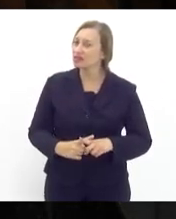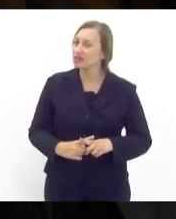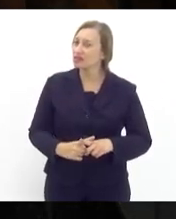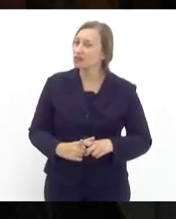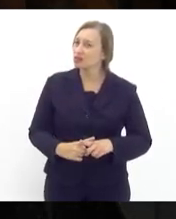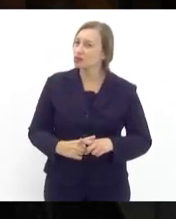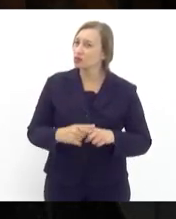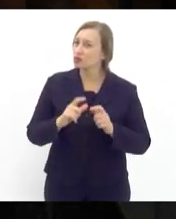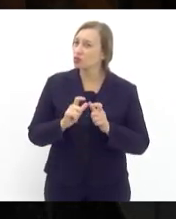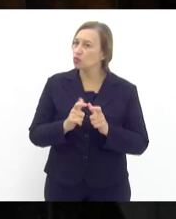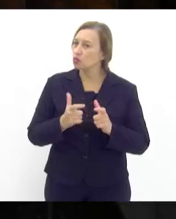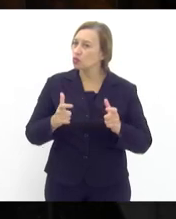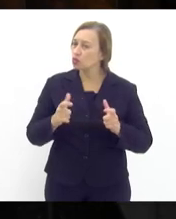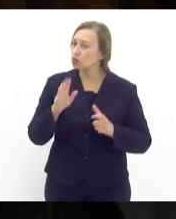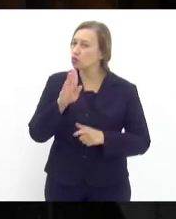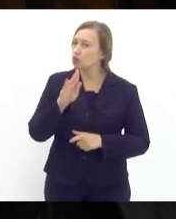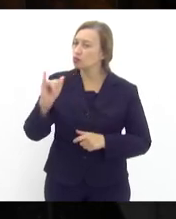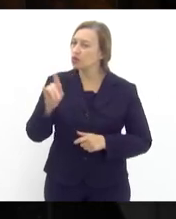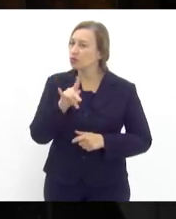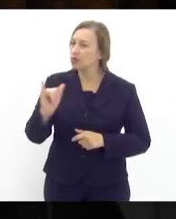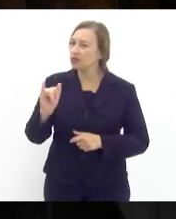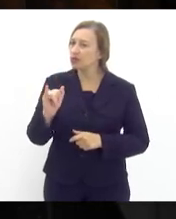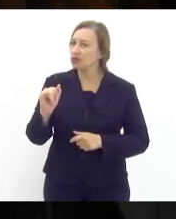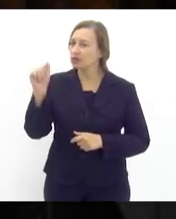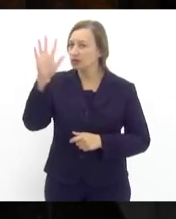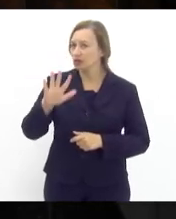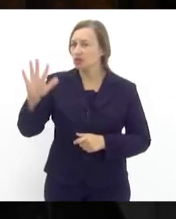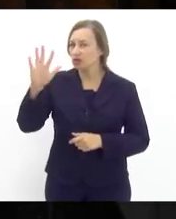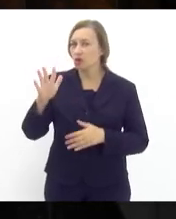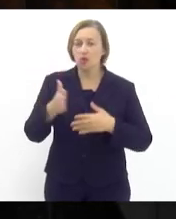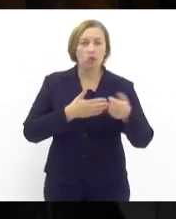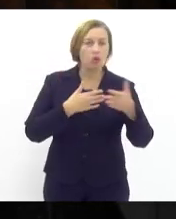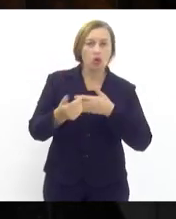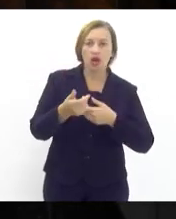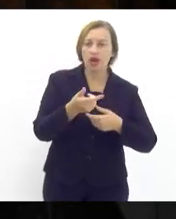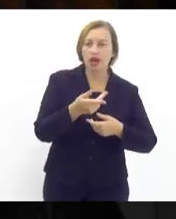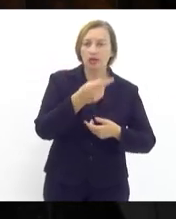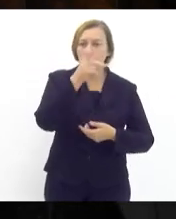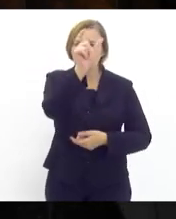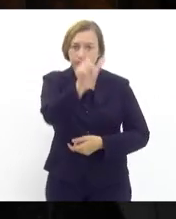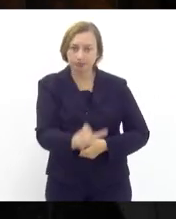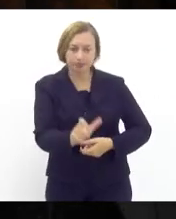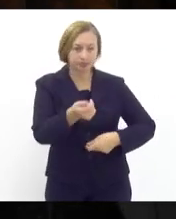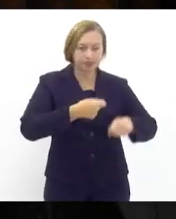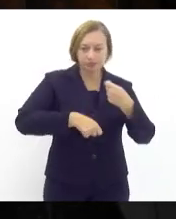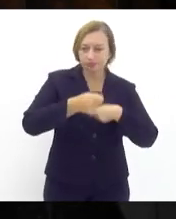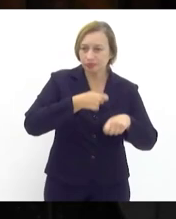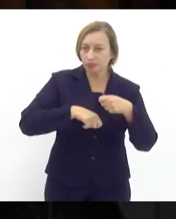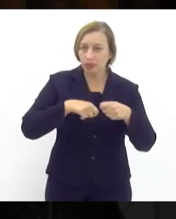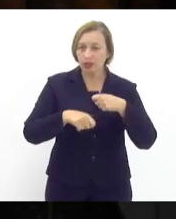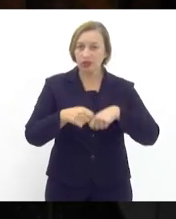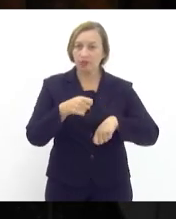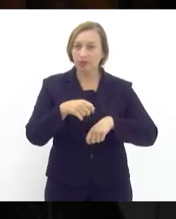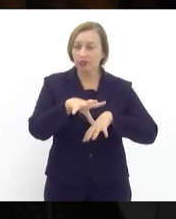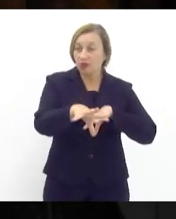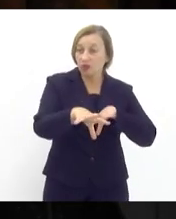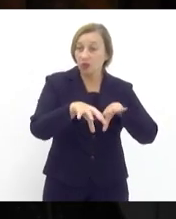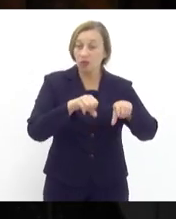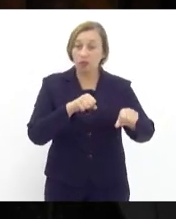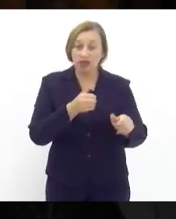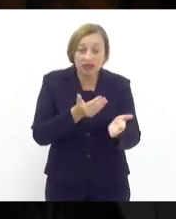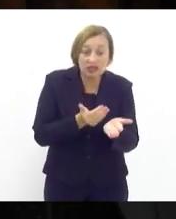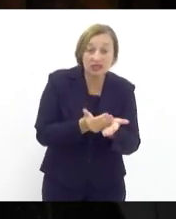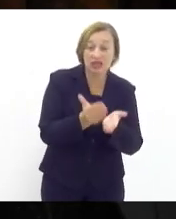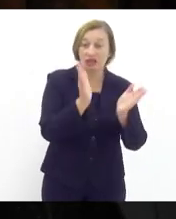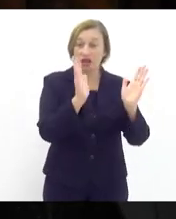o crescimento do PIB Nacional qualquer economista recém-formado deputado